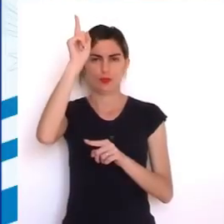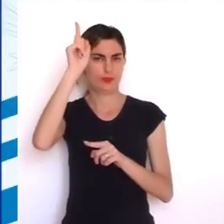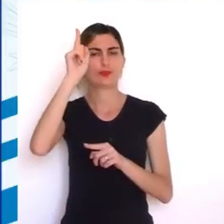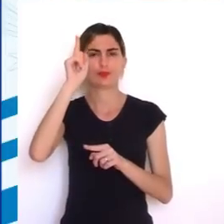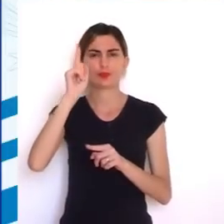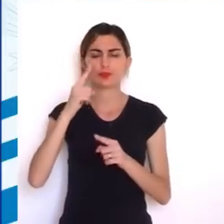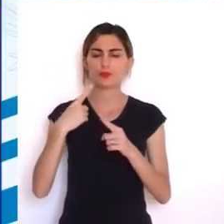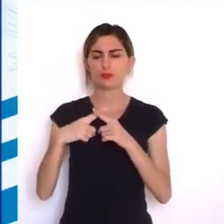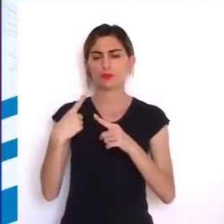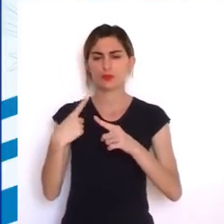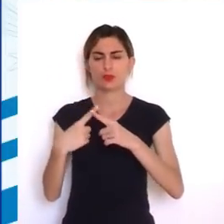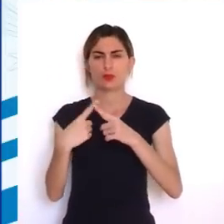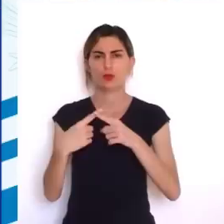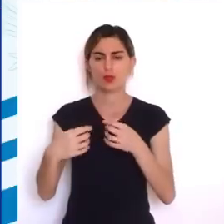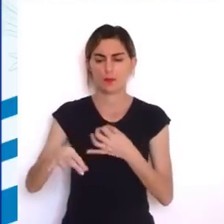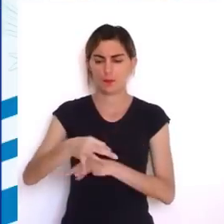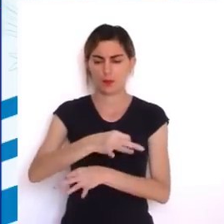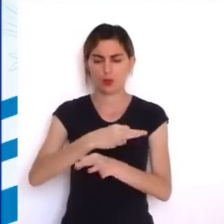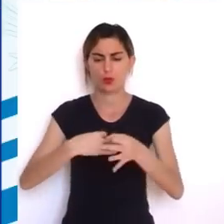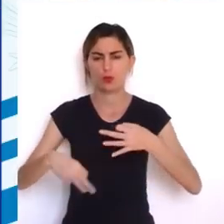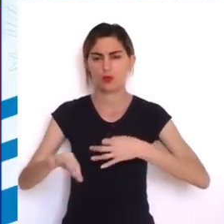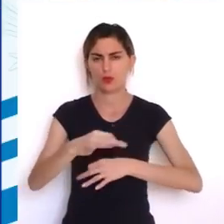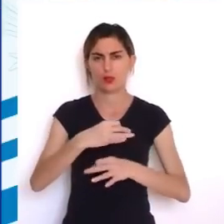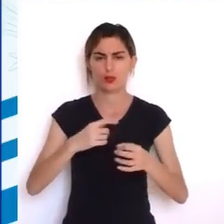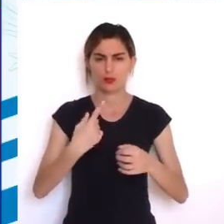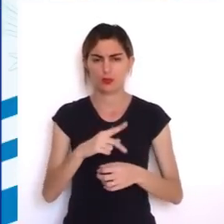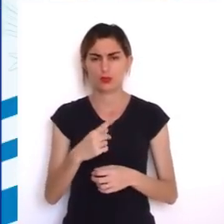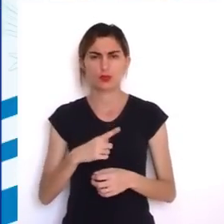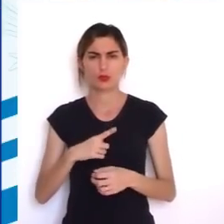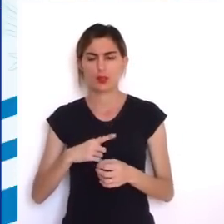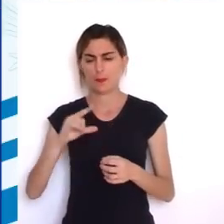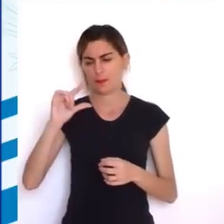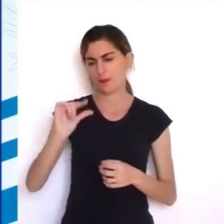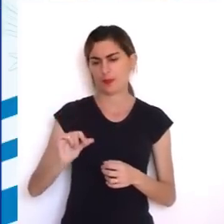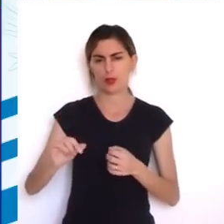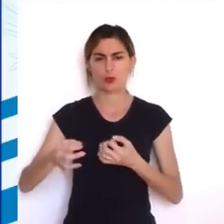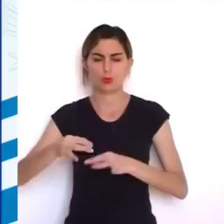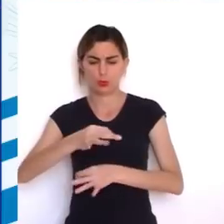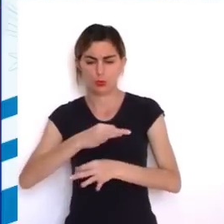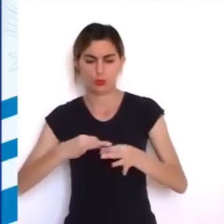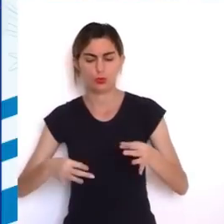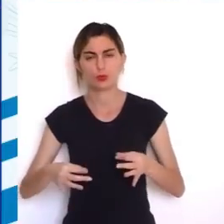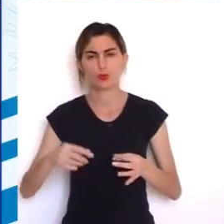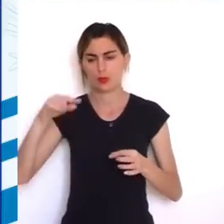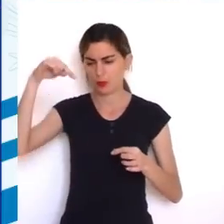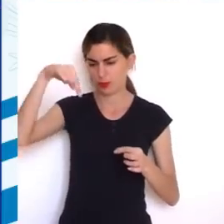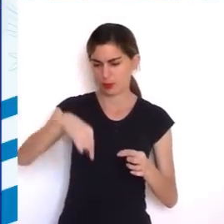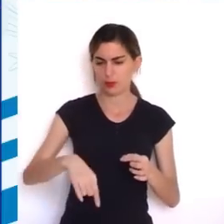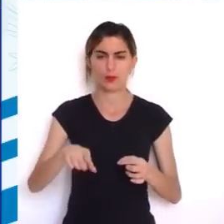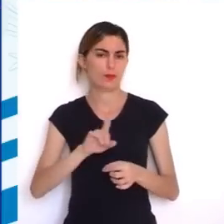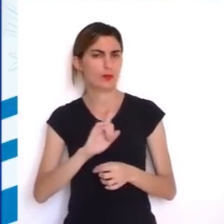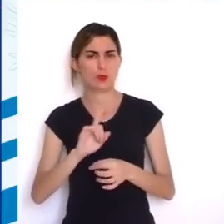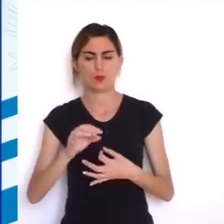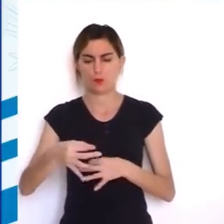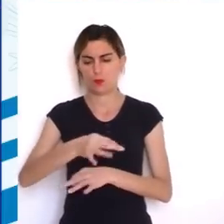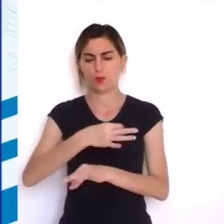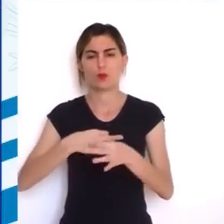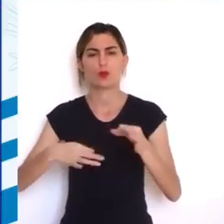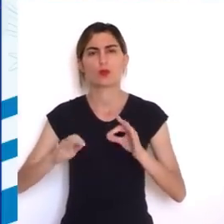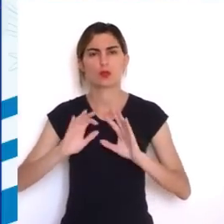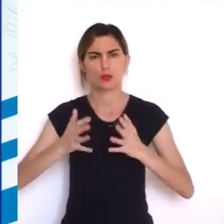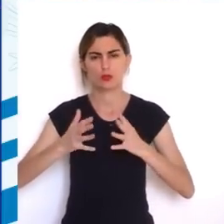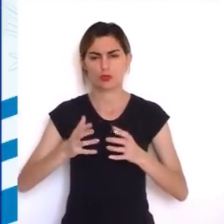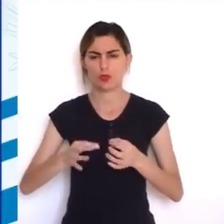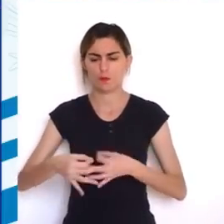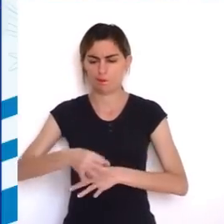setazinha que está descendo, porque as moléculas elas estão menos agitadas. E lá embaixo não.